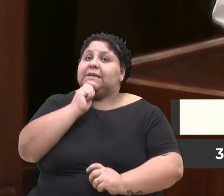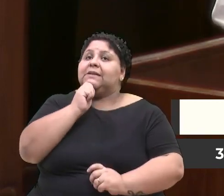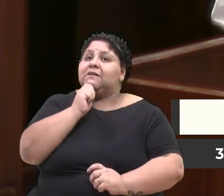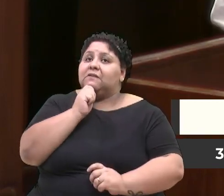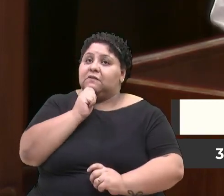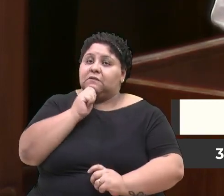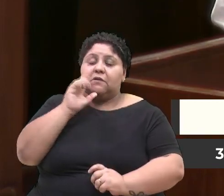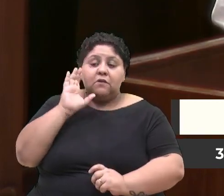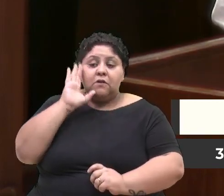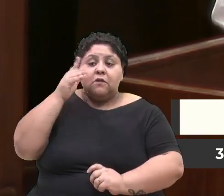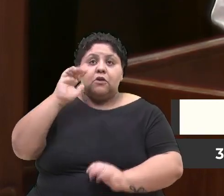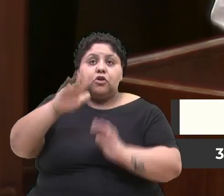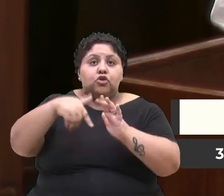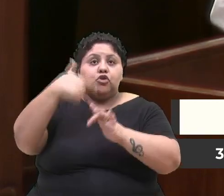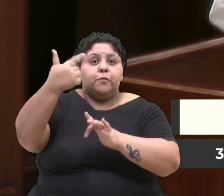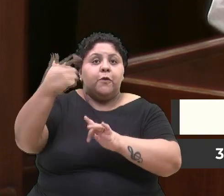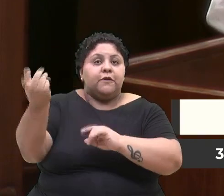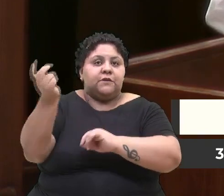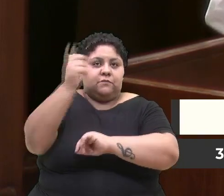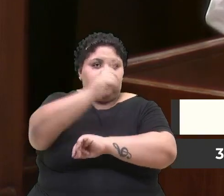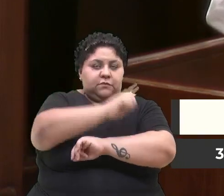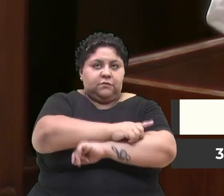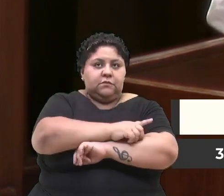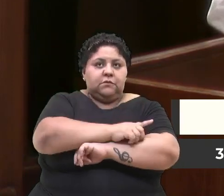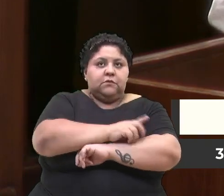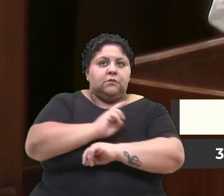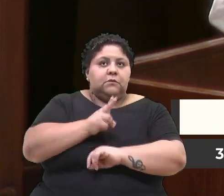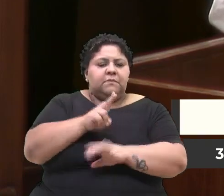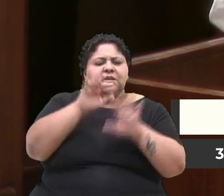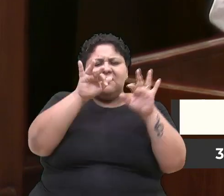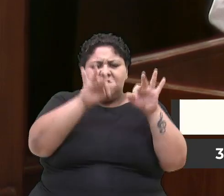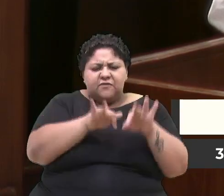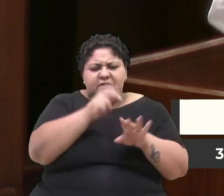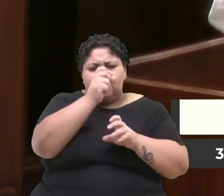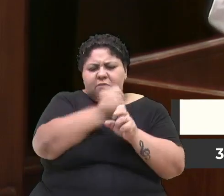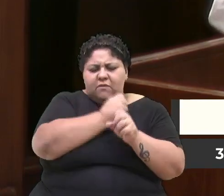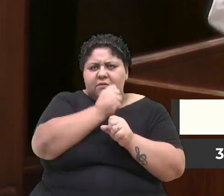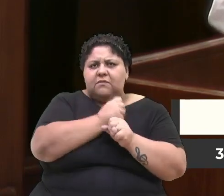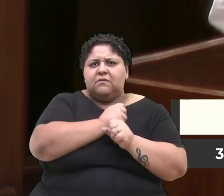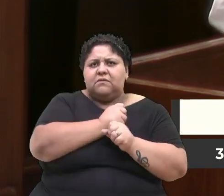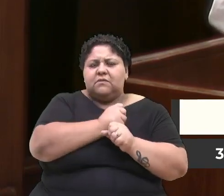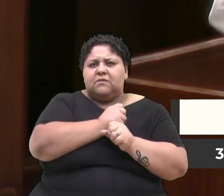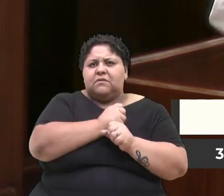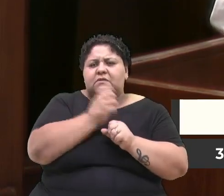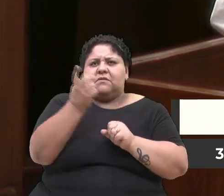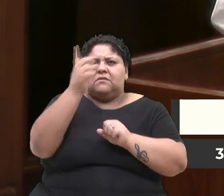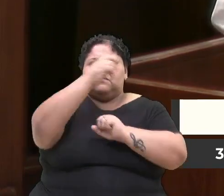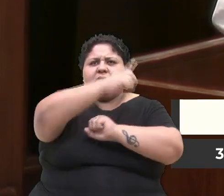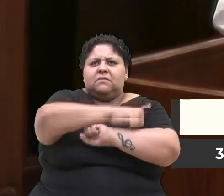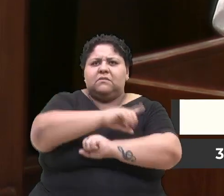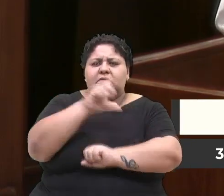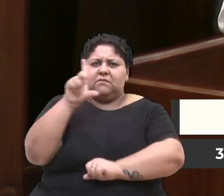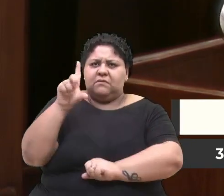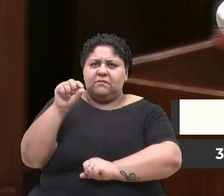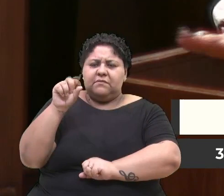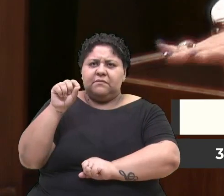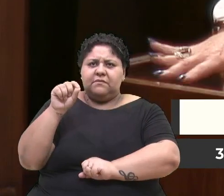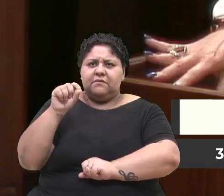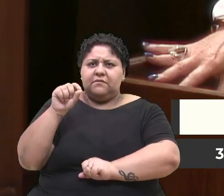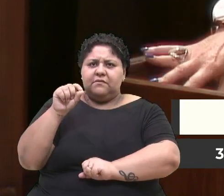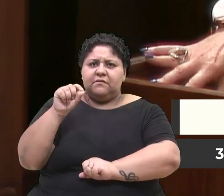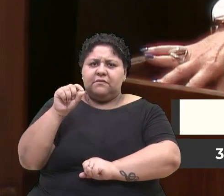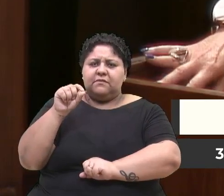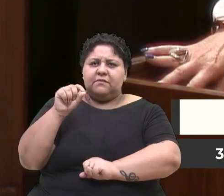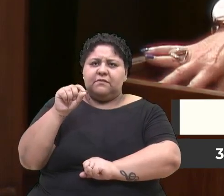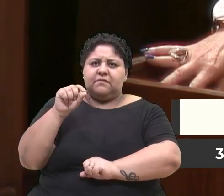nos próximos dias, mesmo findando o ano, no dia 10